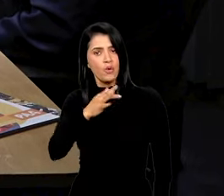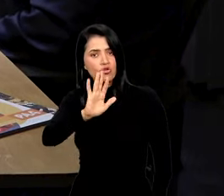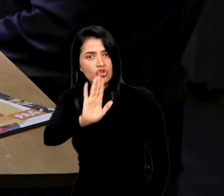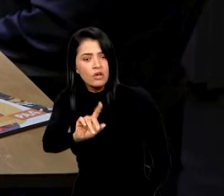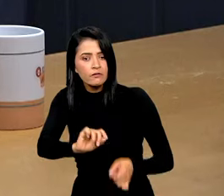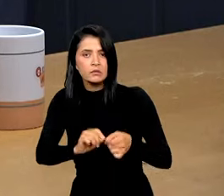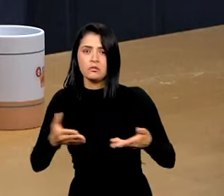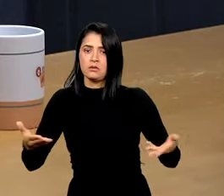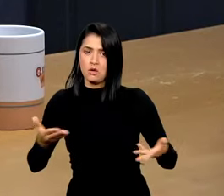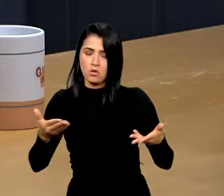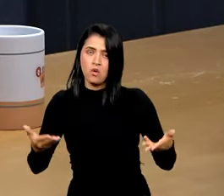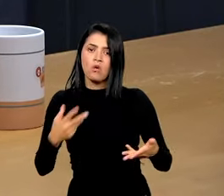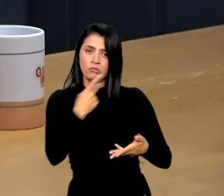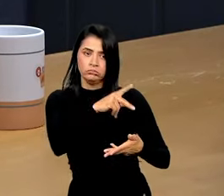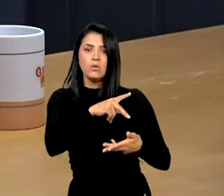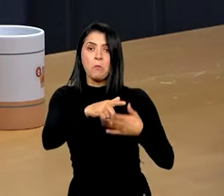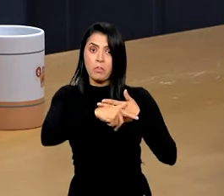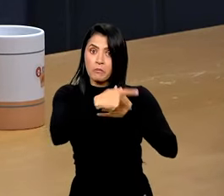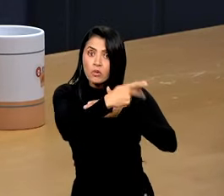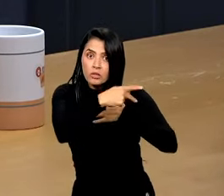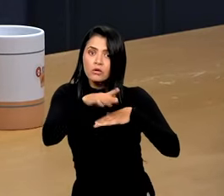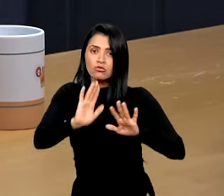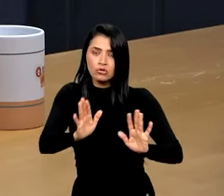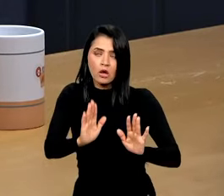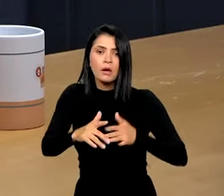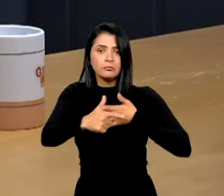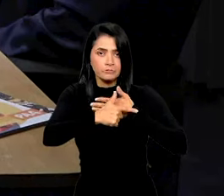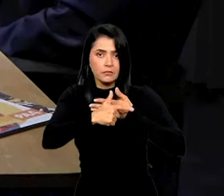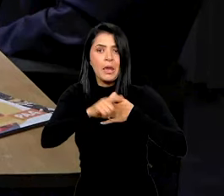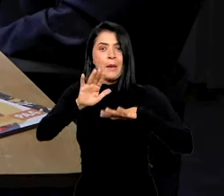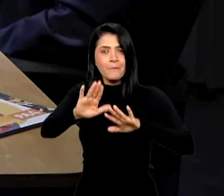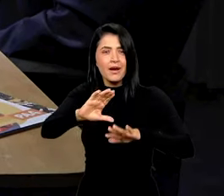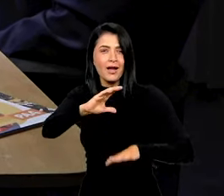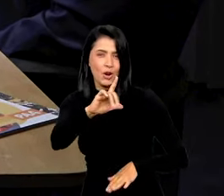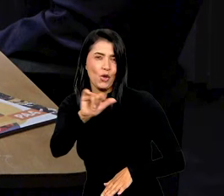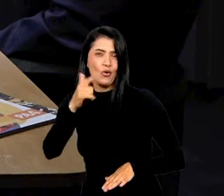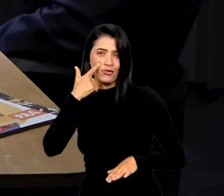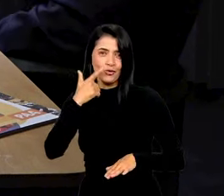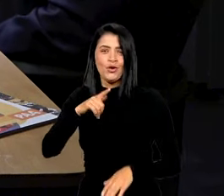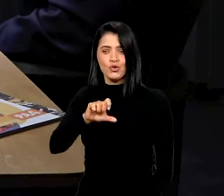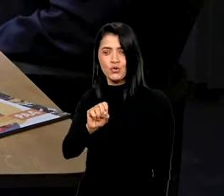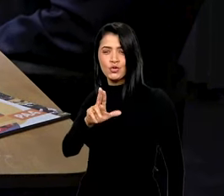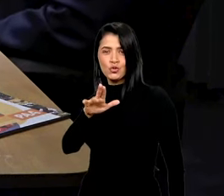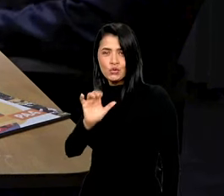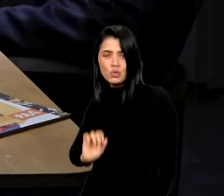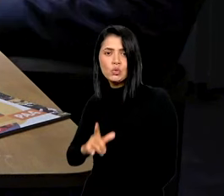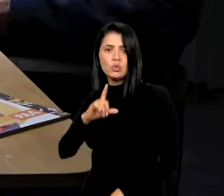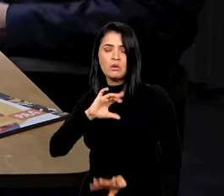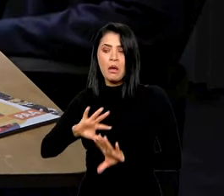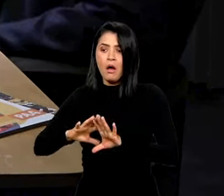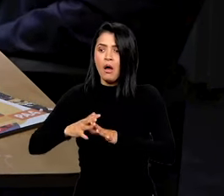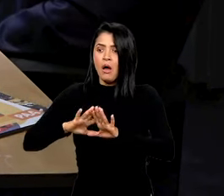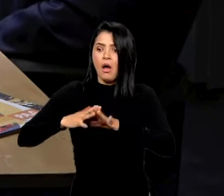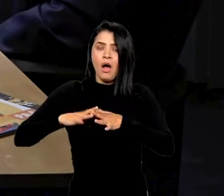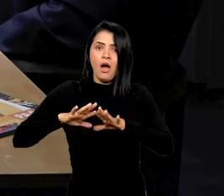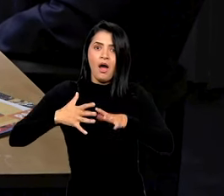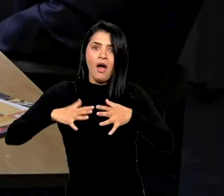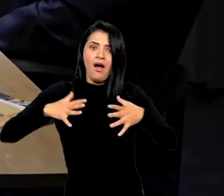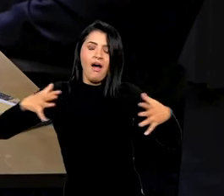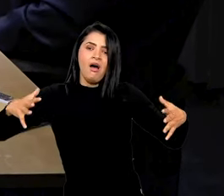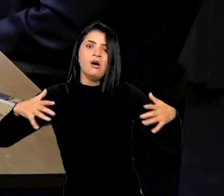fazendo nesse momento a sua parte. É lógico que se o SUS teve um represamento de demandas e de